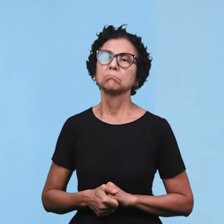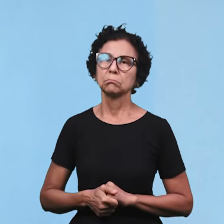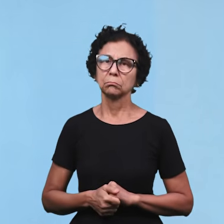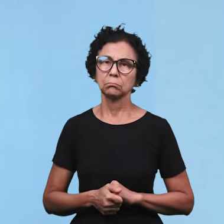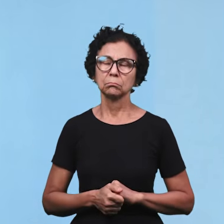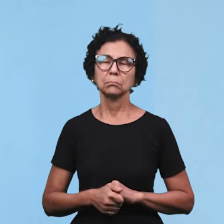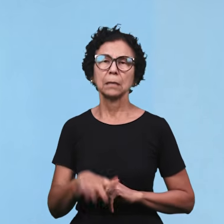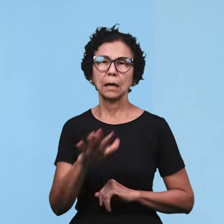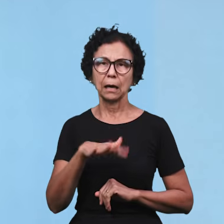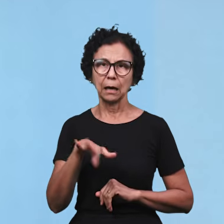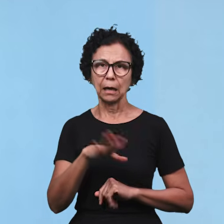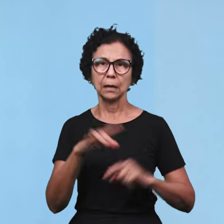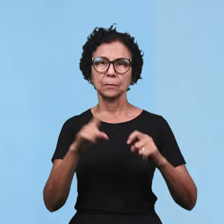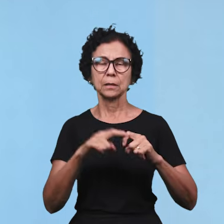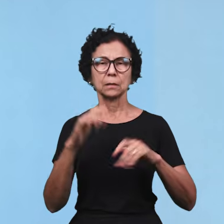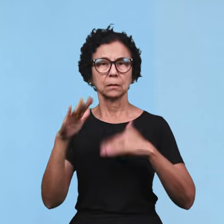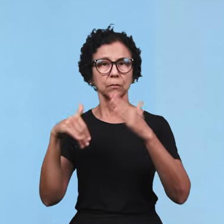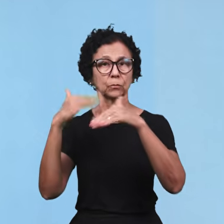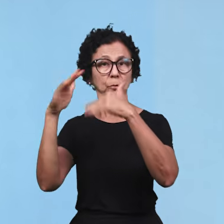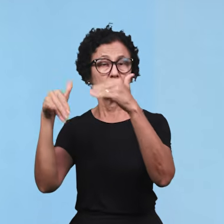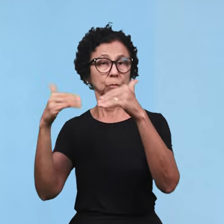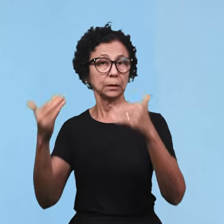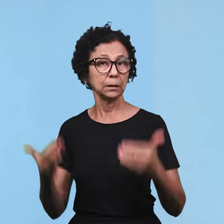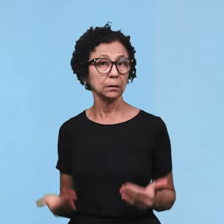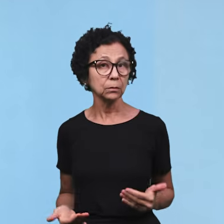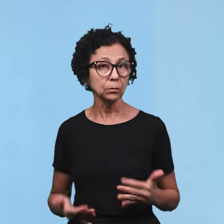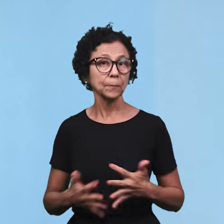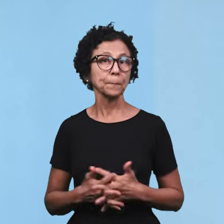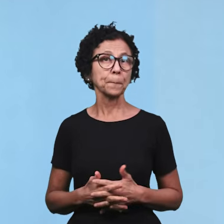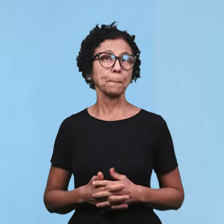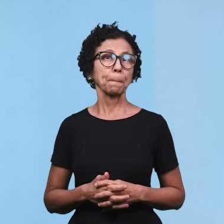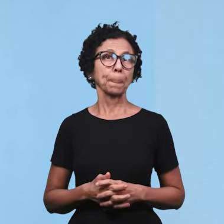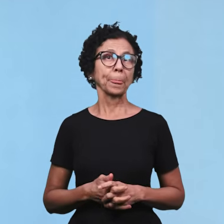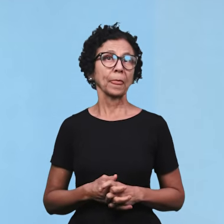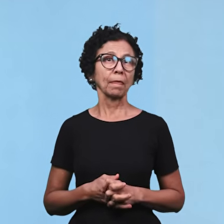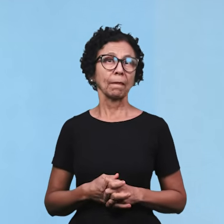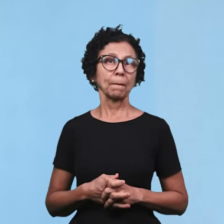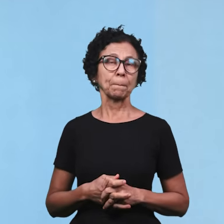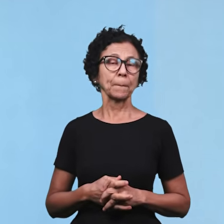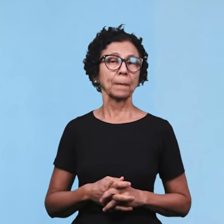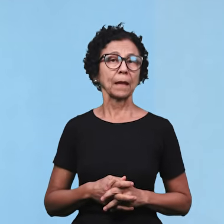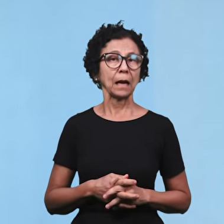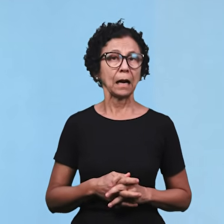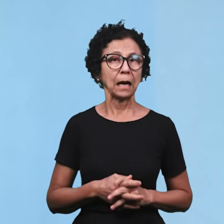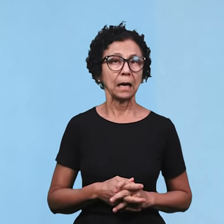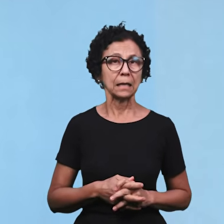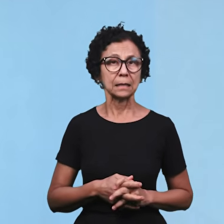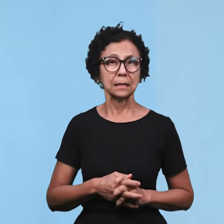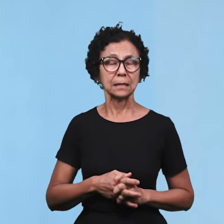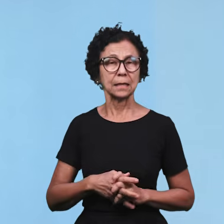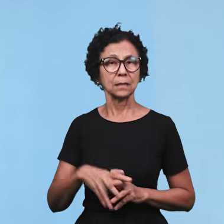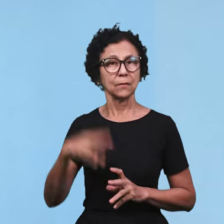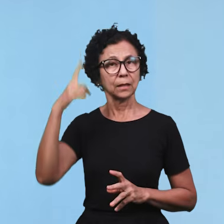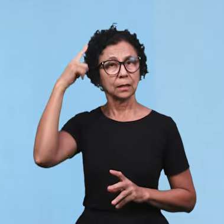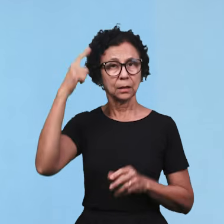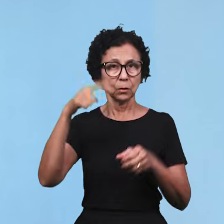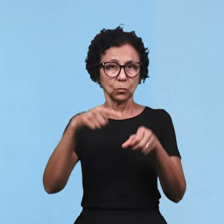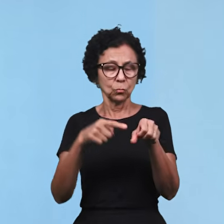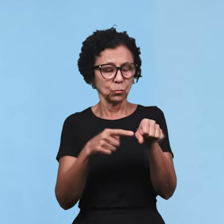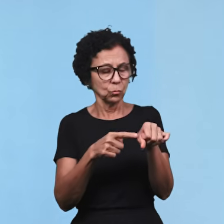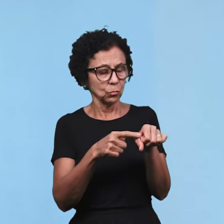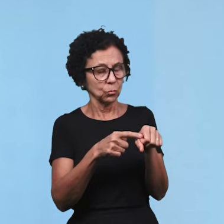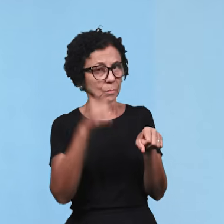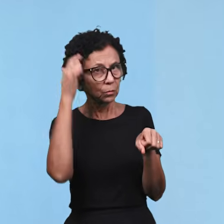muito através dessas medicações. A gente consegue entregar o ativo direto ali no folículo piloso. Isso